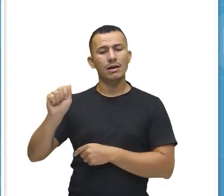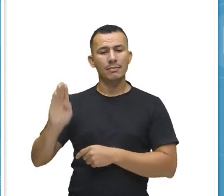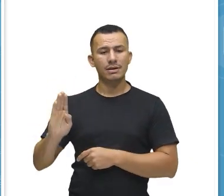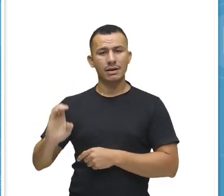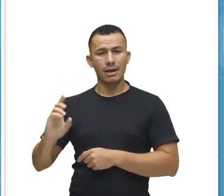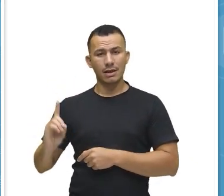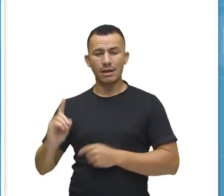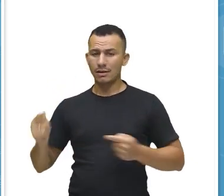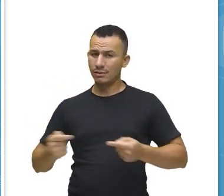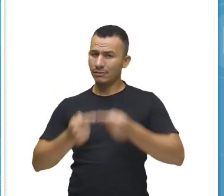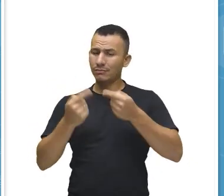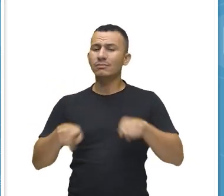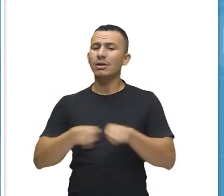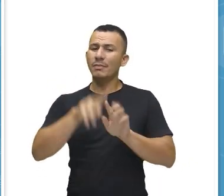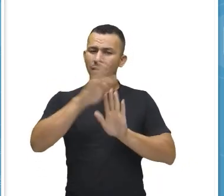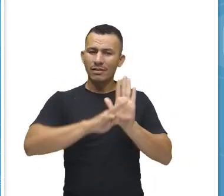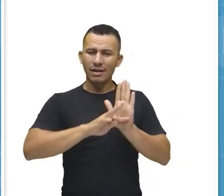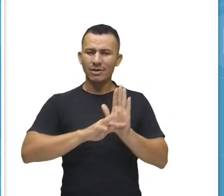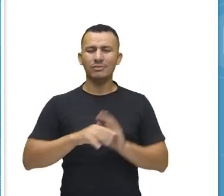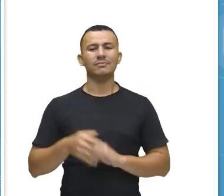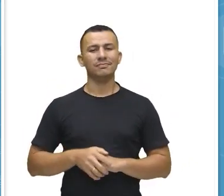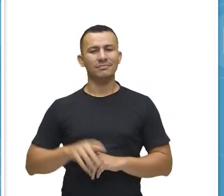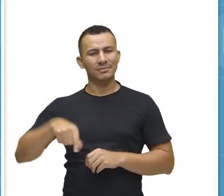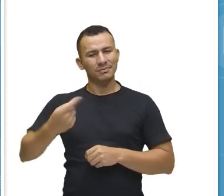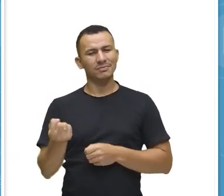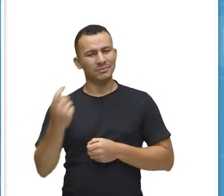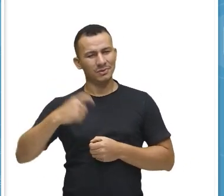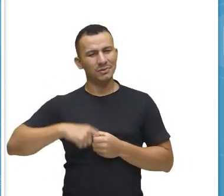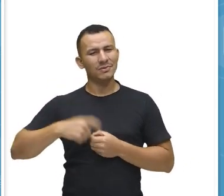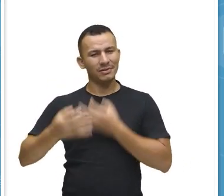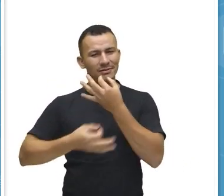tá bom? Caprichem e até daqui a pouco nos comentários.